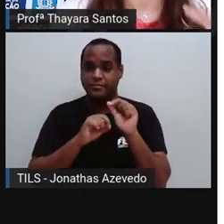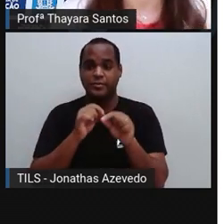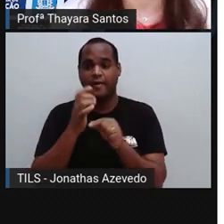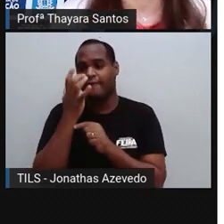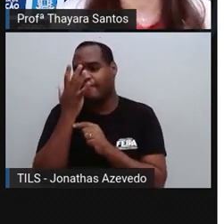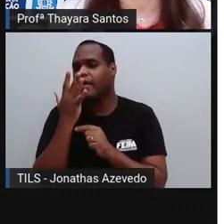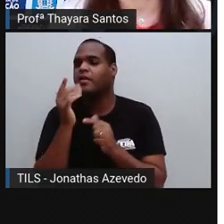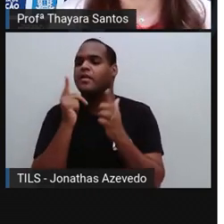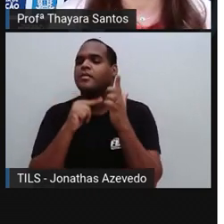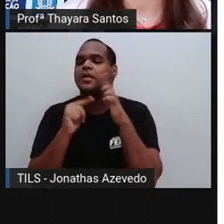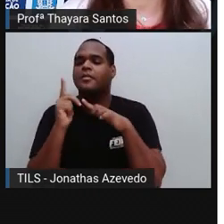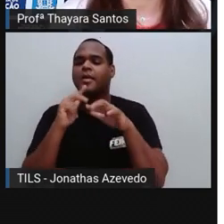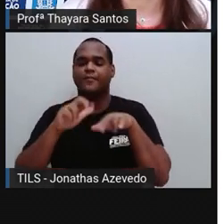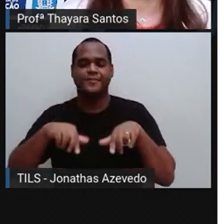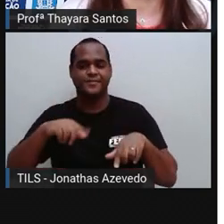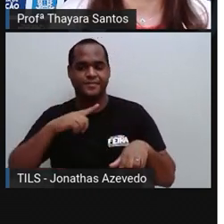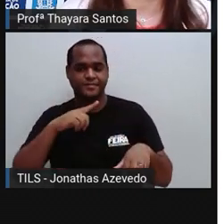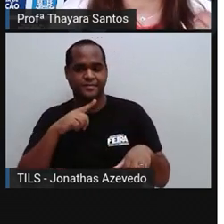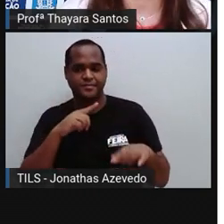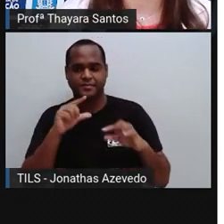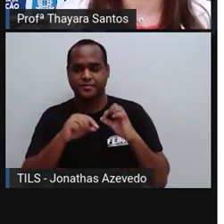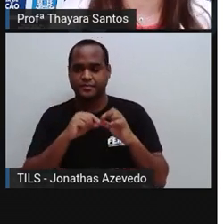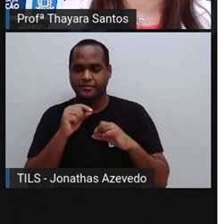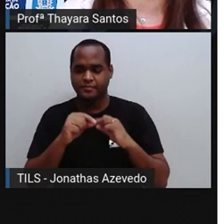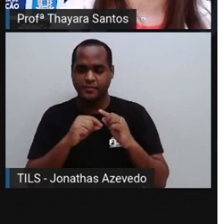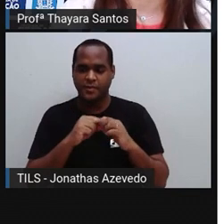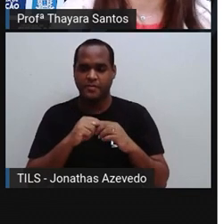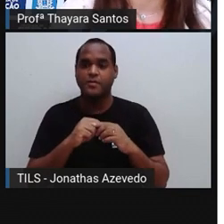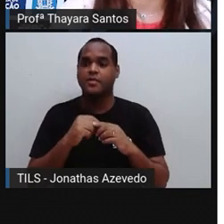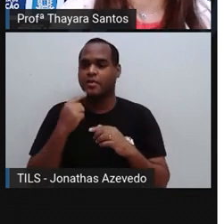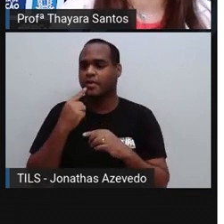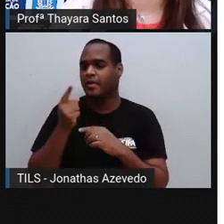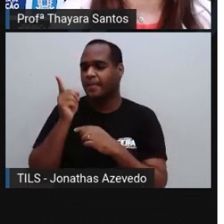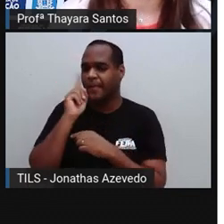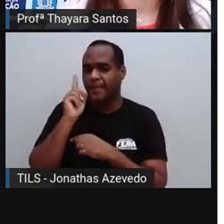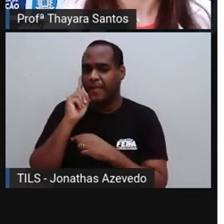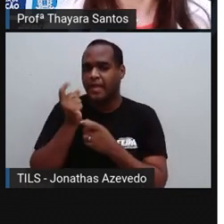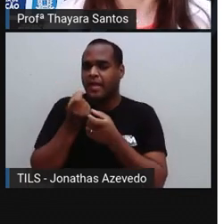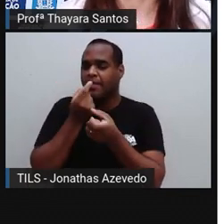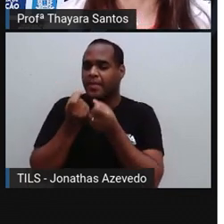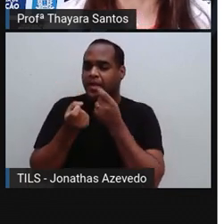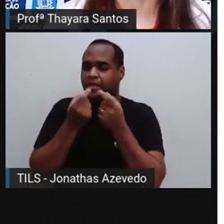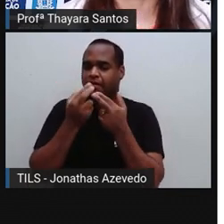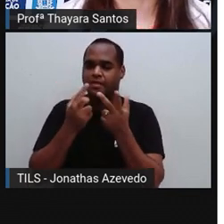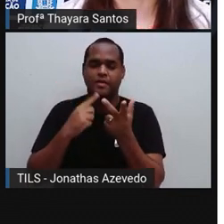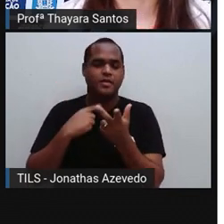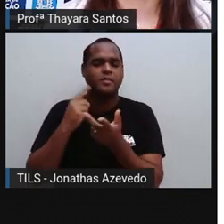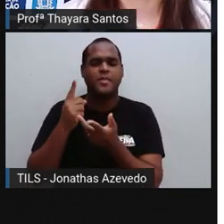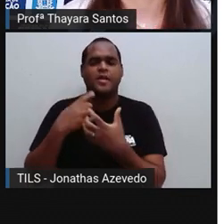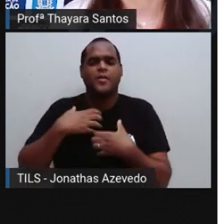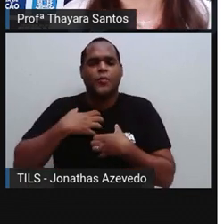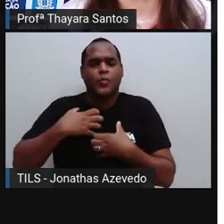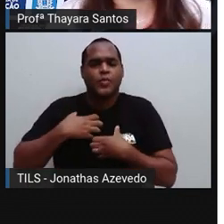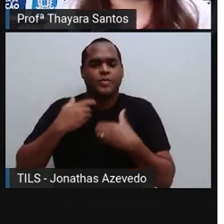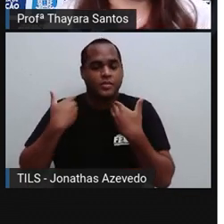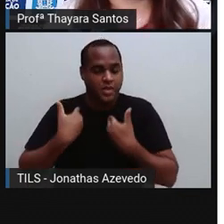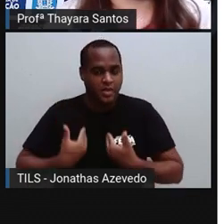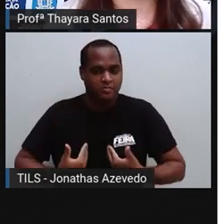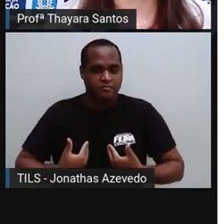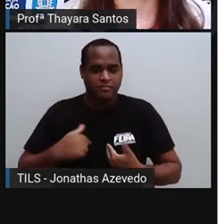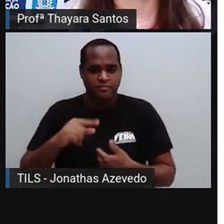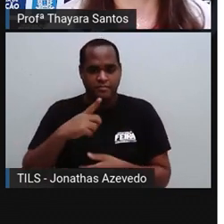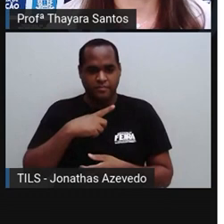acesso comprando esses medicamentos pela internet e acabam tomando de qualquer jeito. E quais são os efeitos dela no nosso